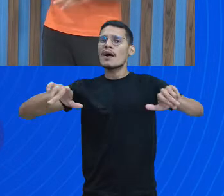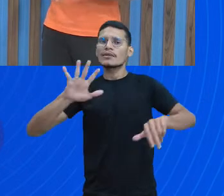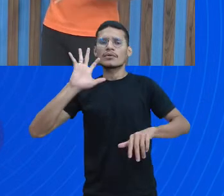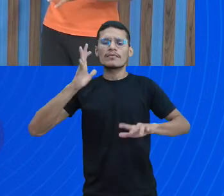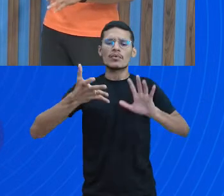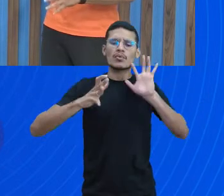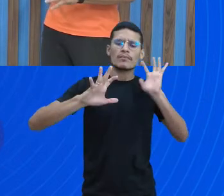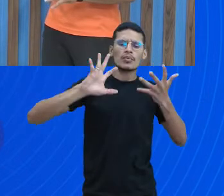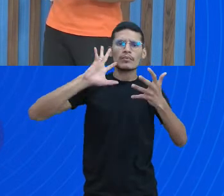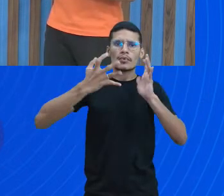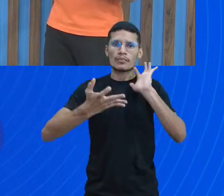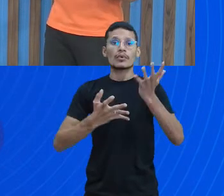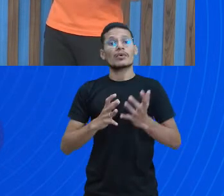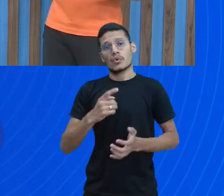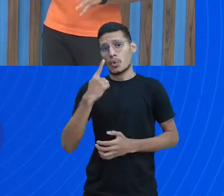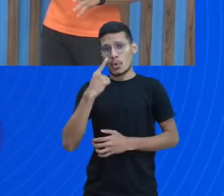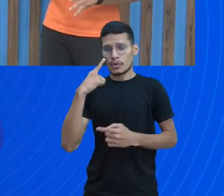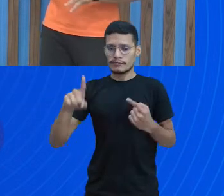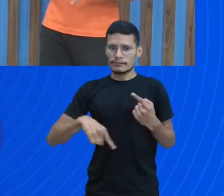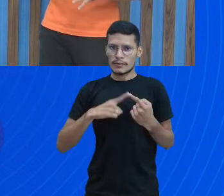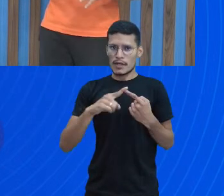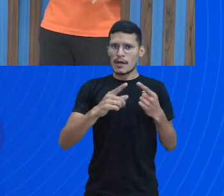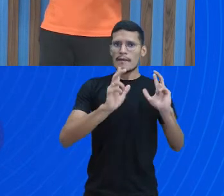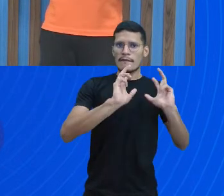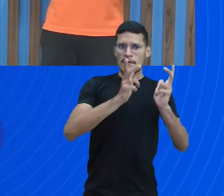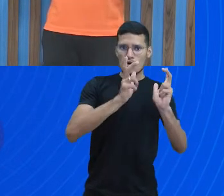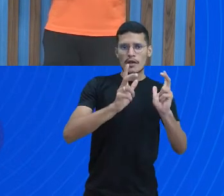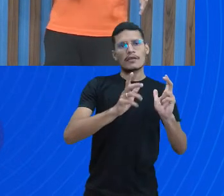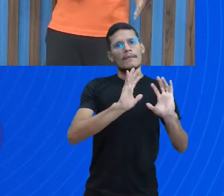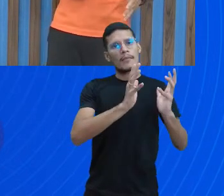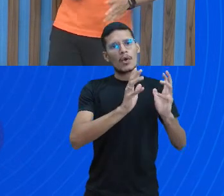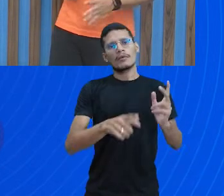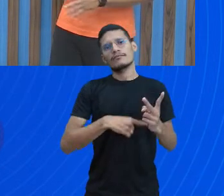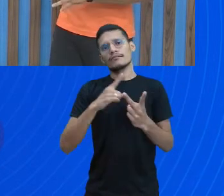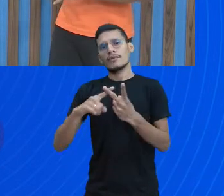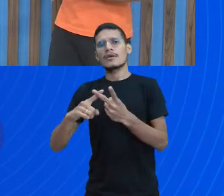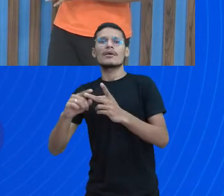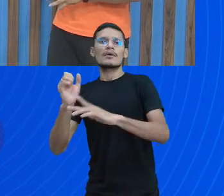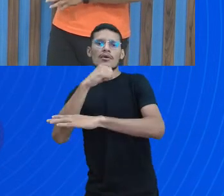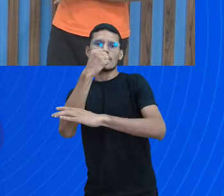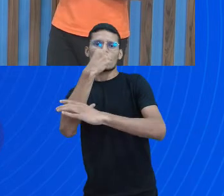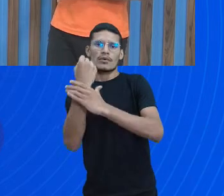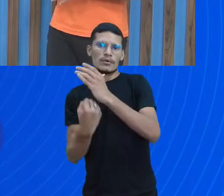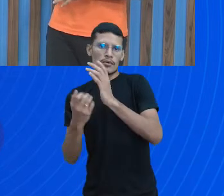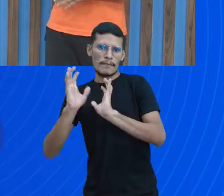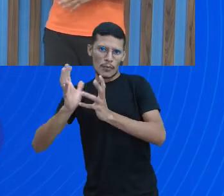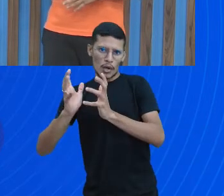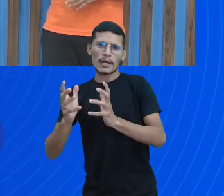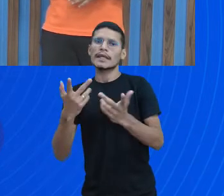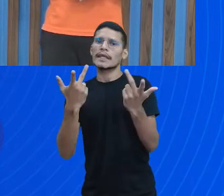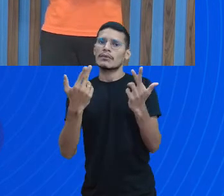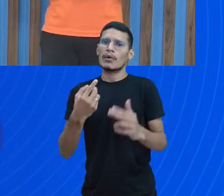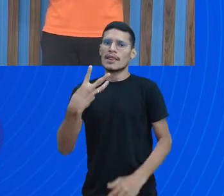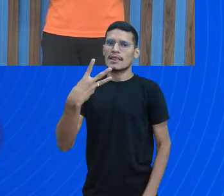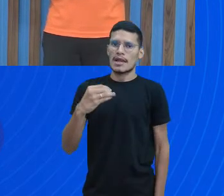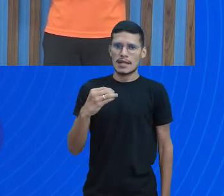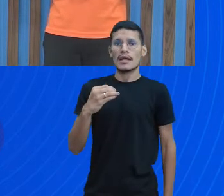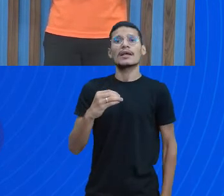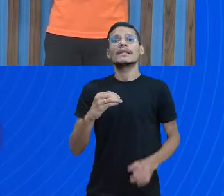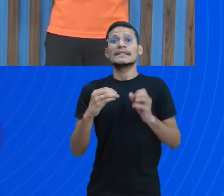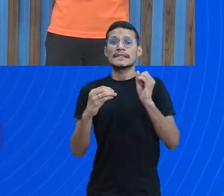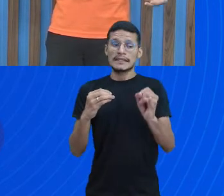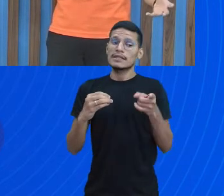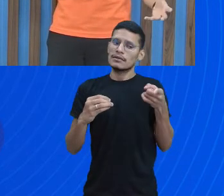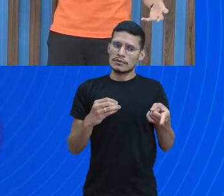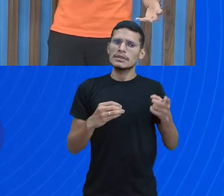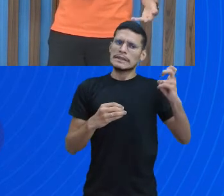tá? Por exemplo, eu tenho ali ó, a bola de vôlei mais a bola de basquete, que deu igual a 30. Então, se a bola de vôlei